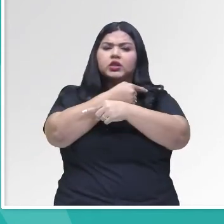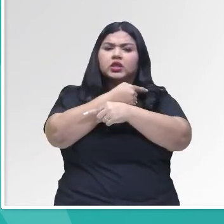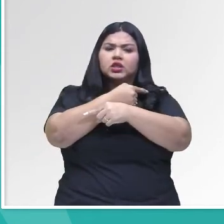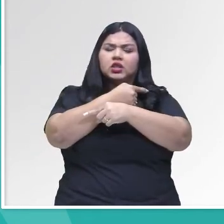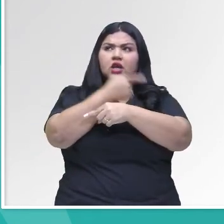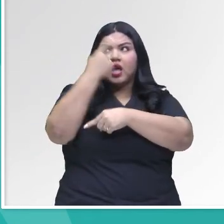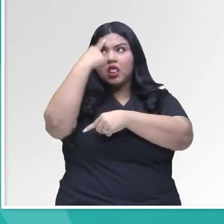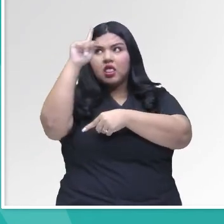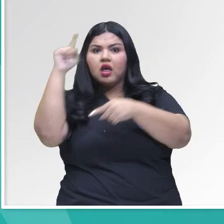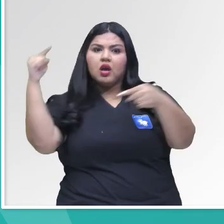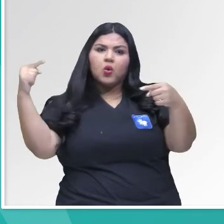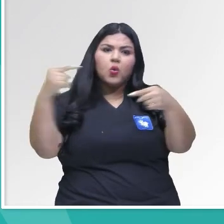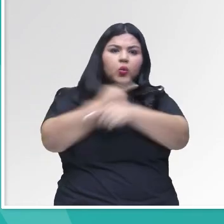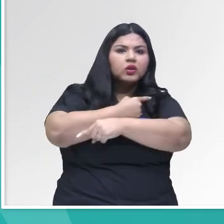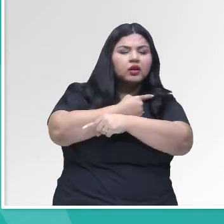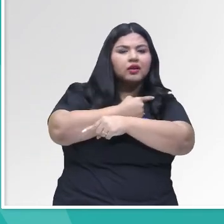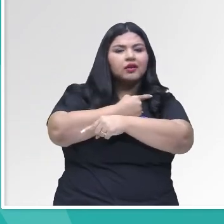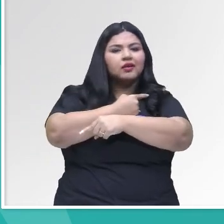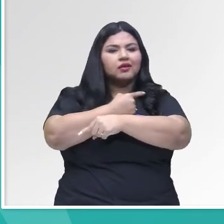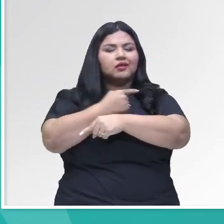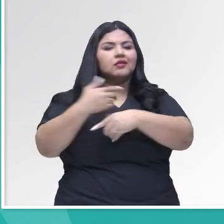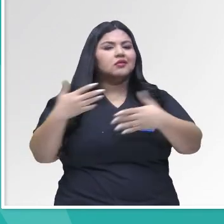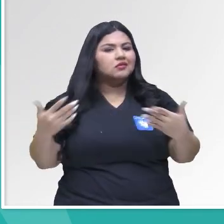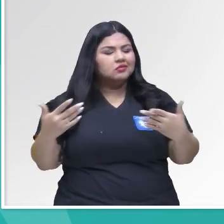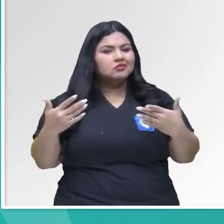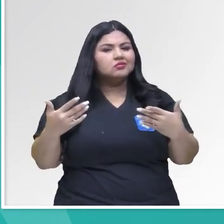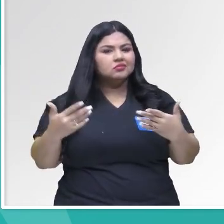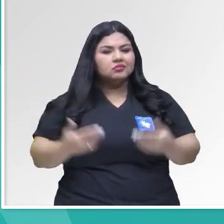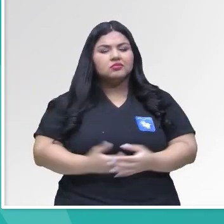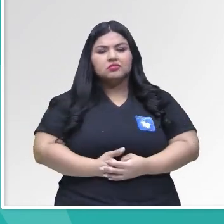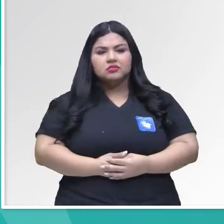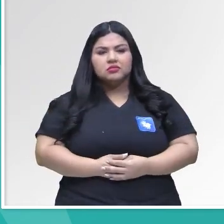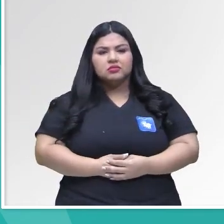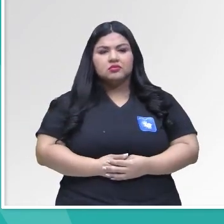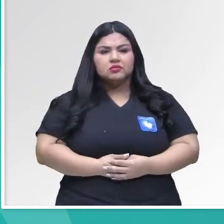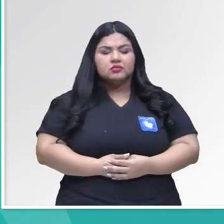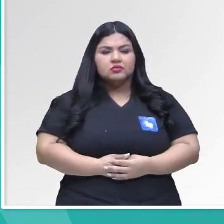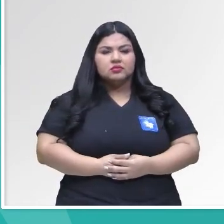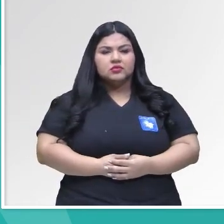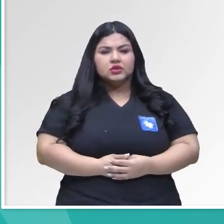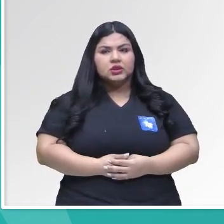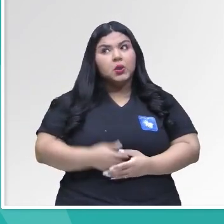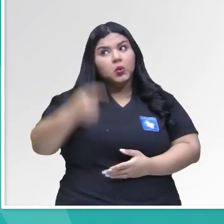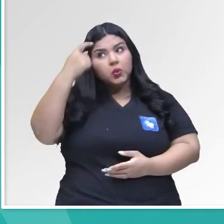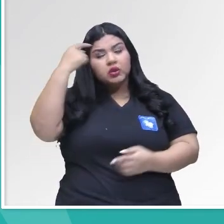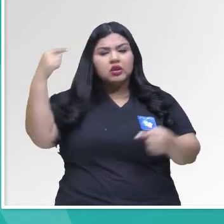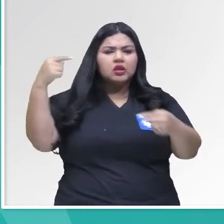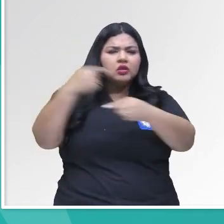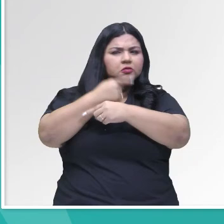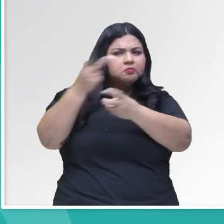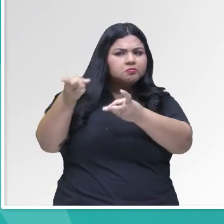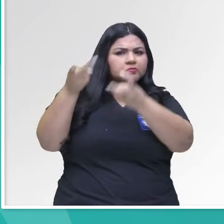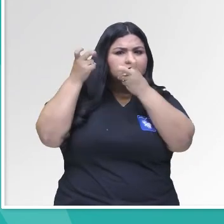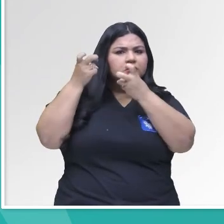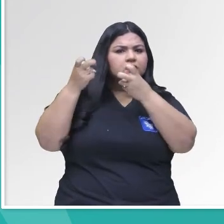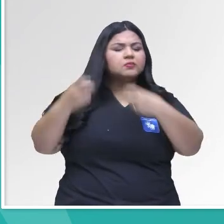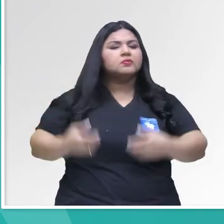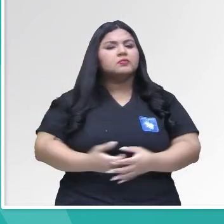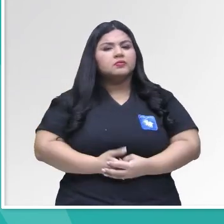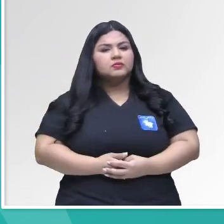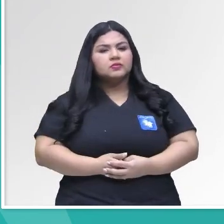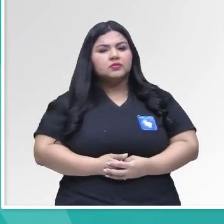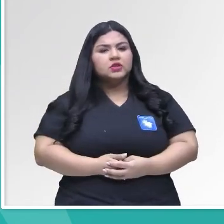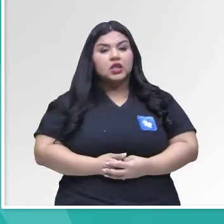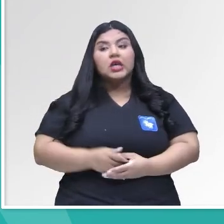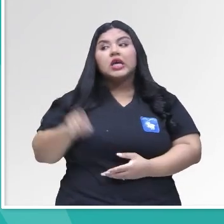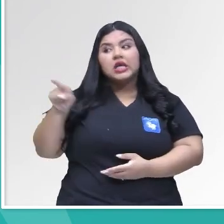ideia contrária. Contraste, ideia contrária. Uma ideia contrária, percebe? Olha, ele